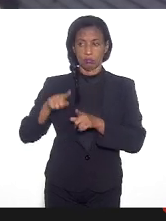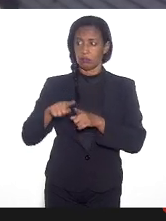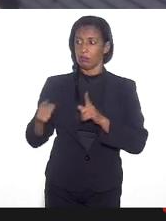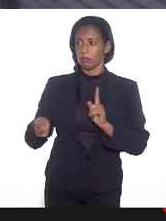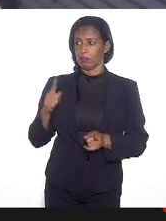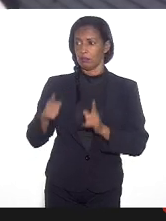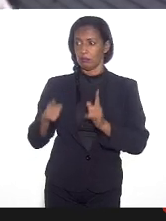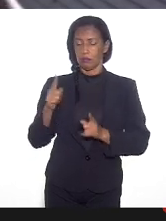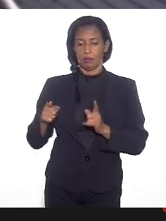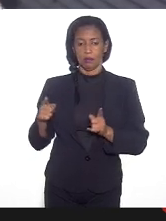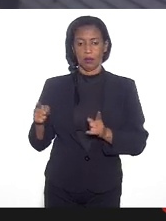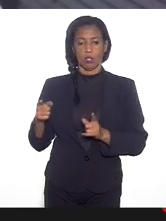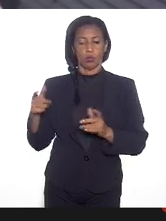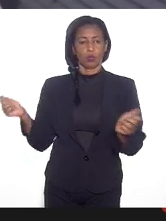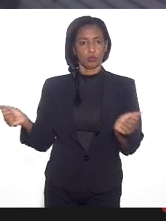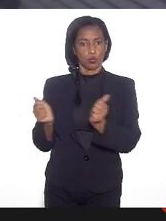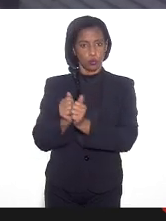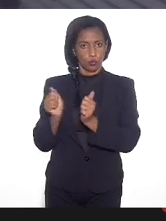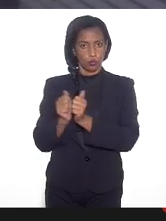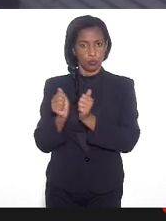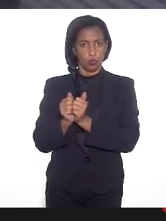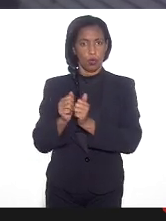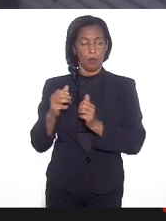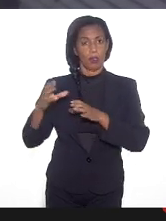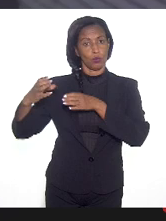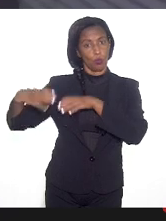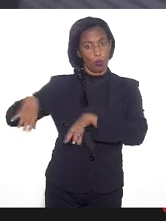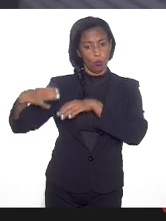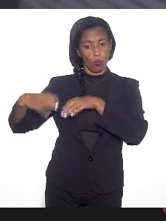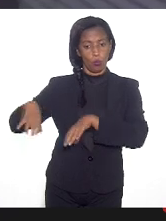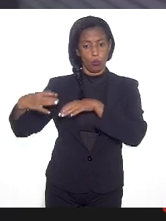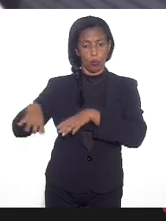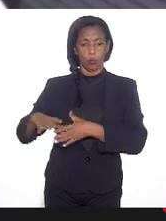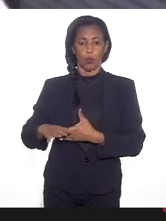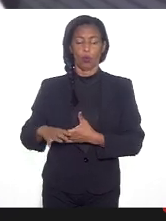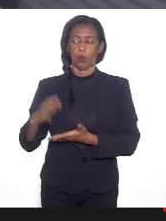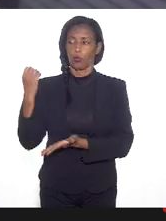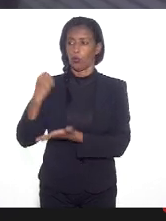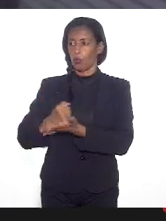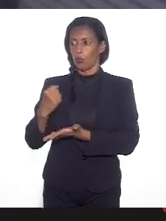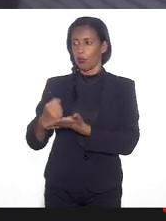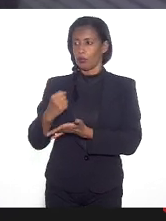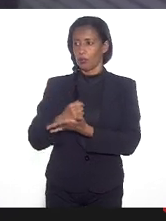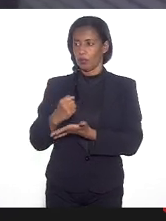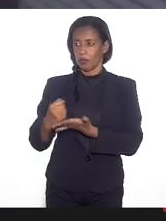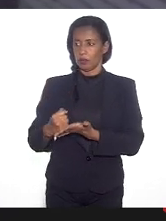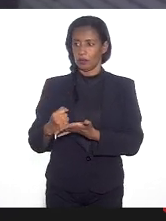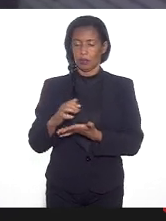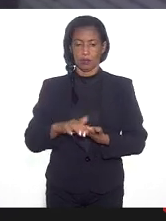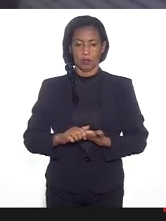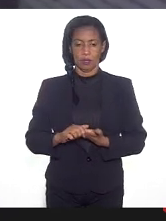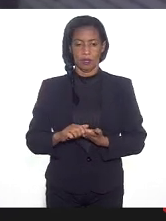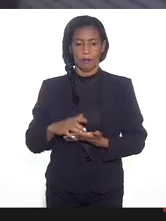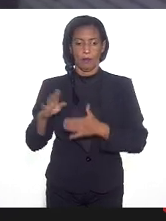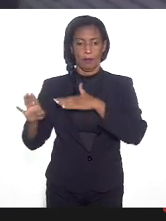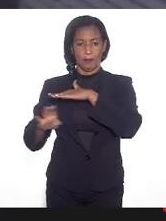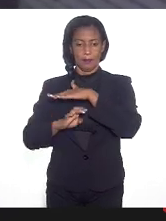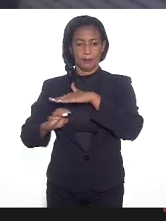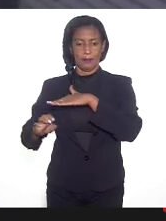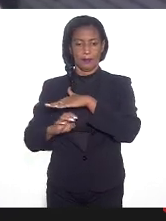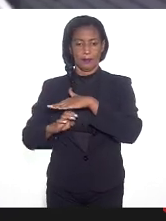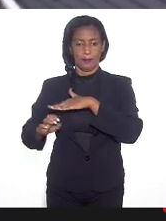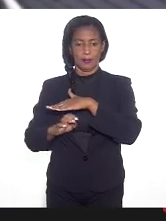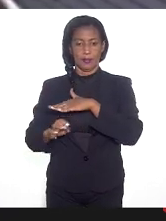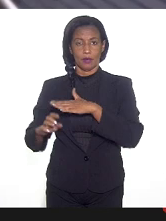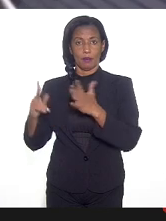a corporação. Porque o concurso ele é contratada, né, uma empresa para que